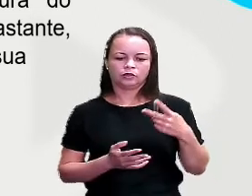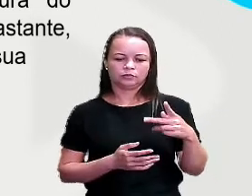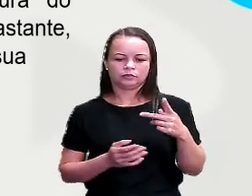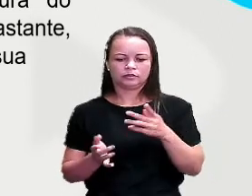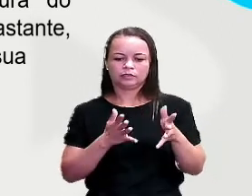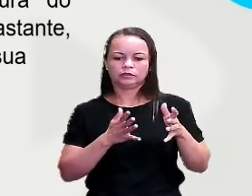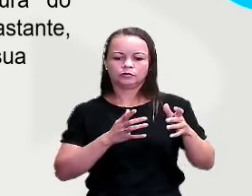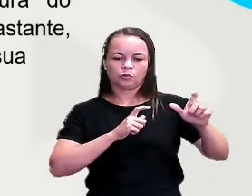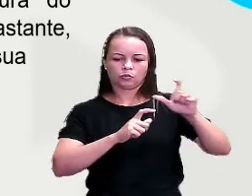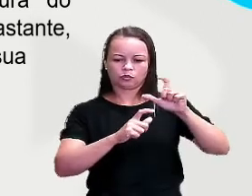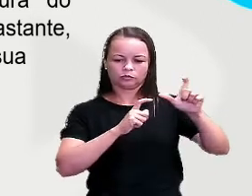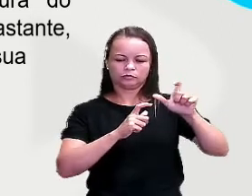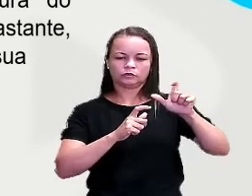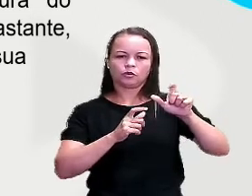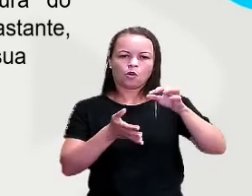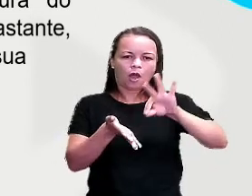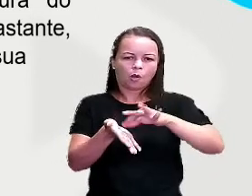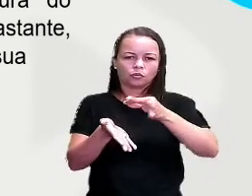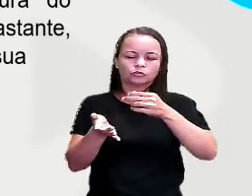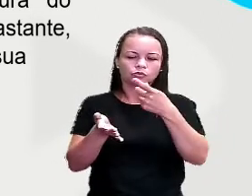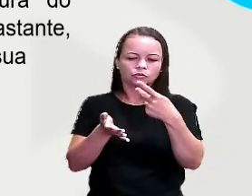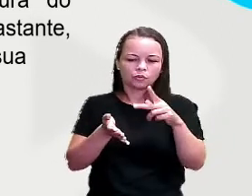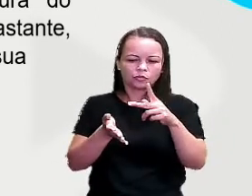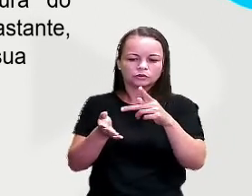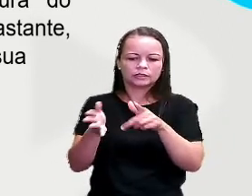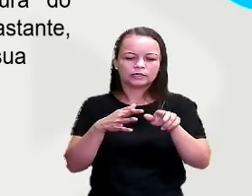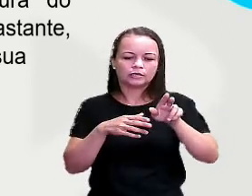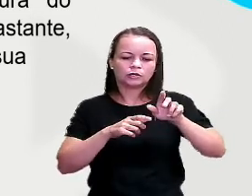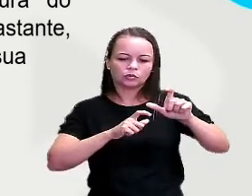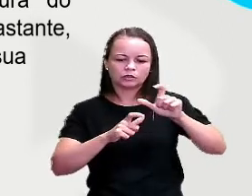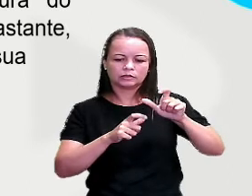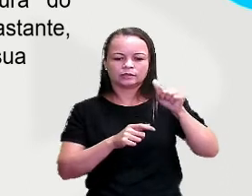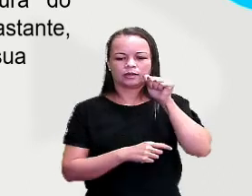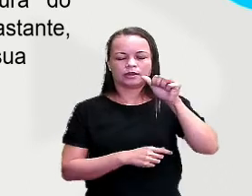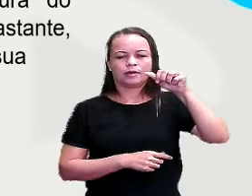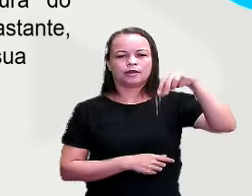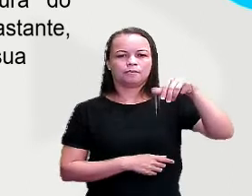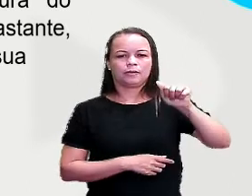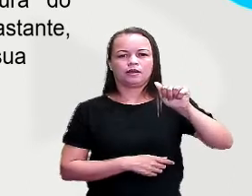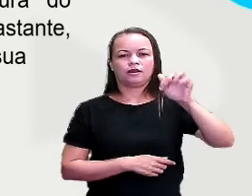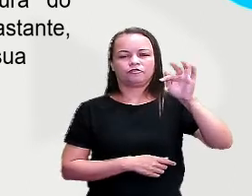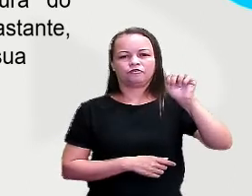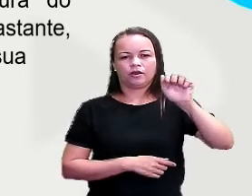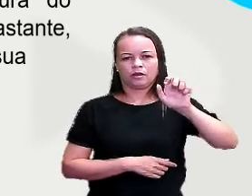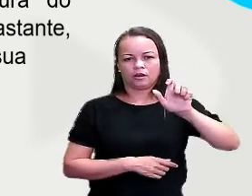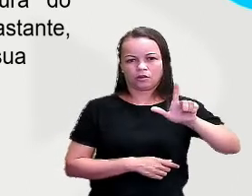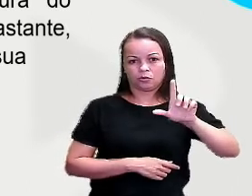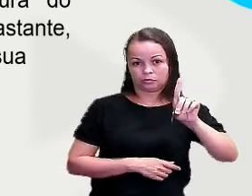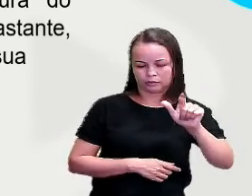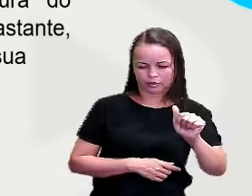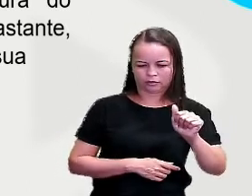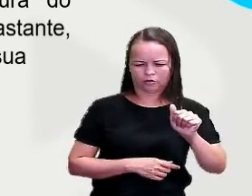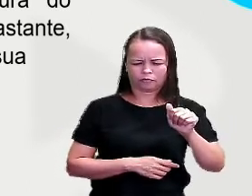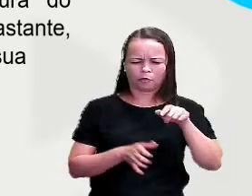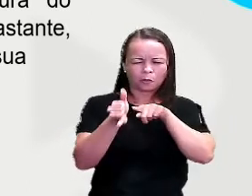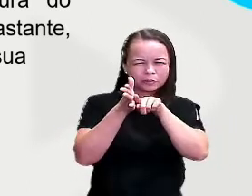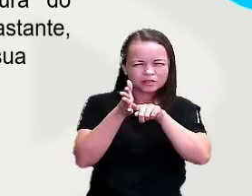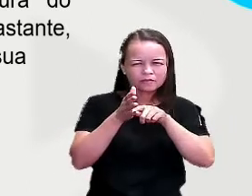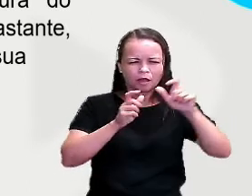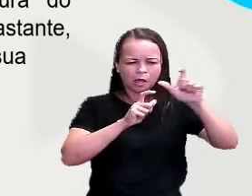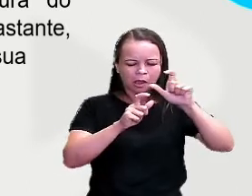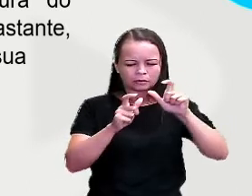autor da tirinha para mostrar que o pai de Mafalda. Bom, depois a gente vê as opções. Vamos analisar aqui essa tirinha. Então, no